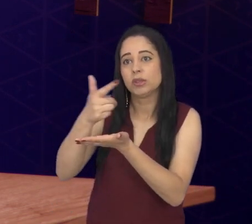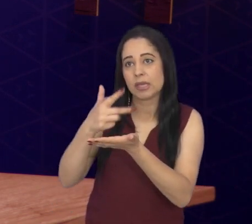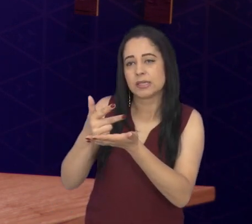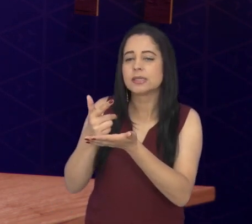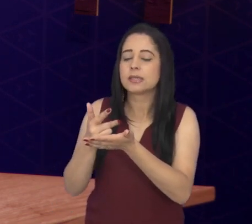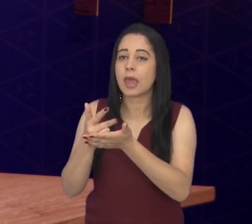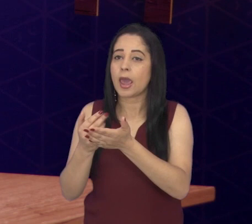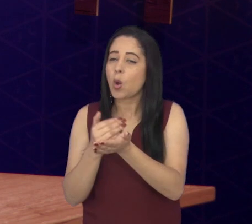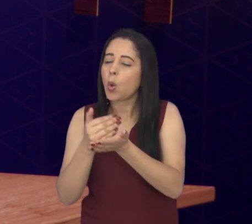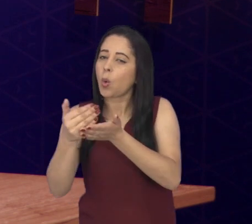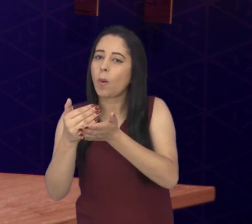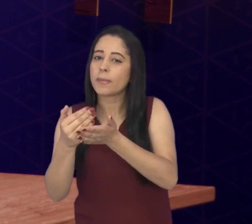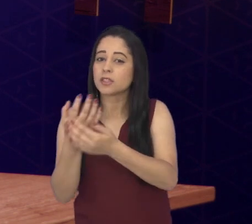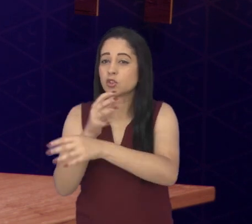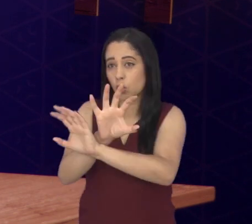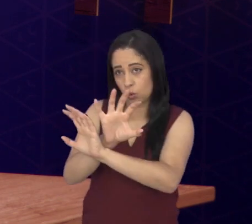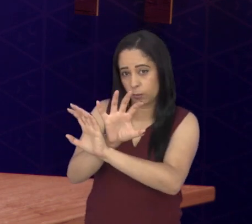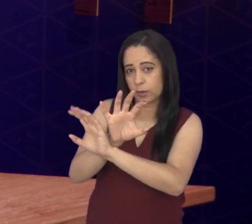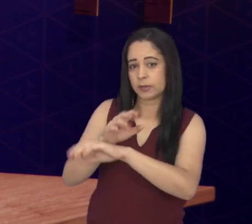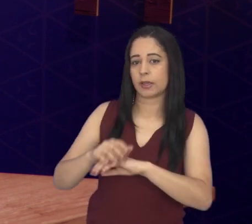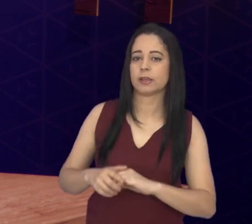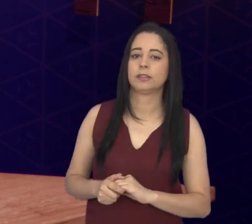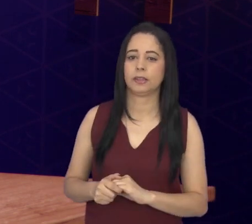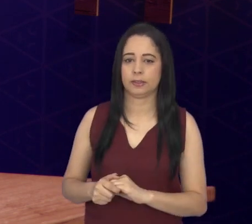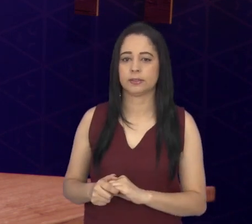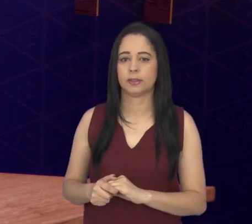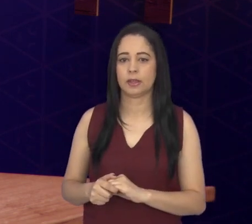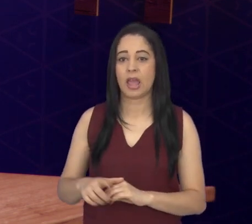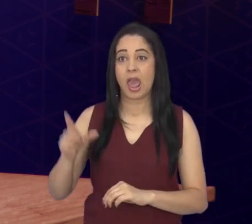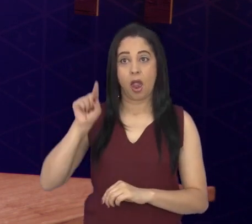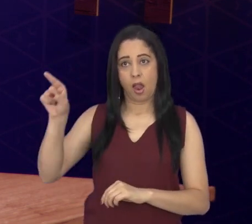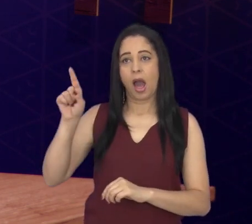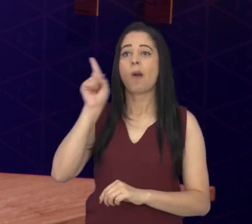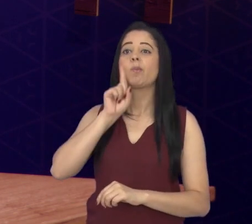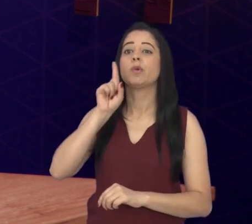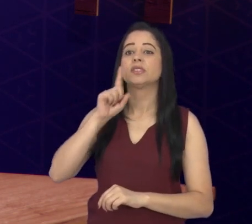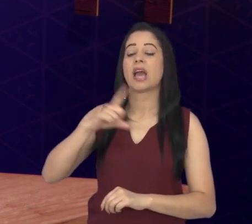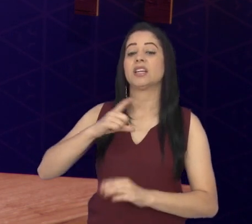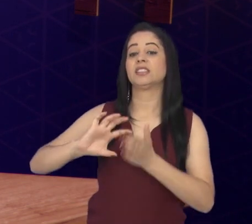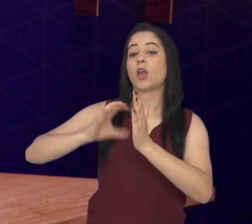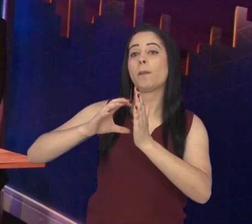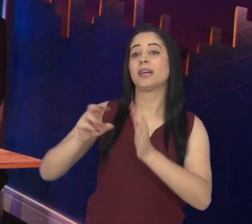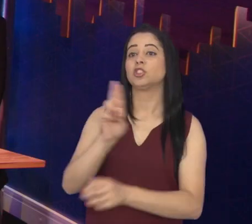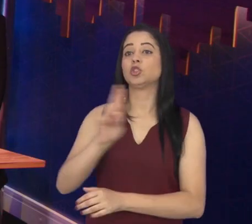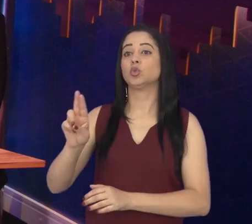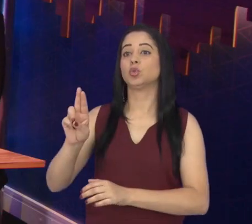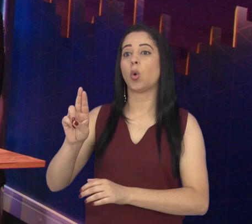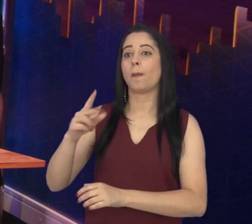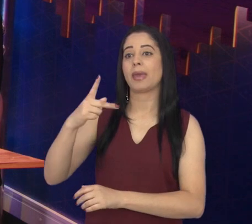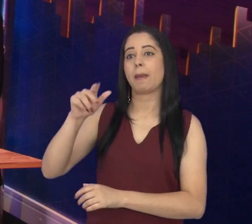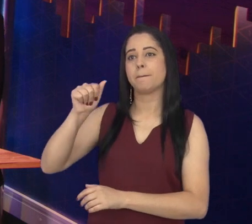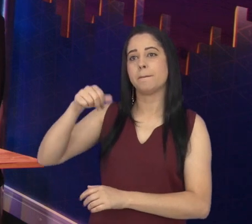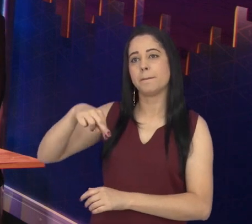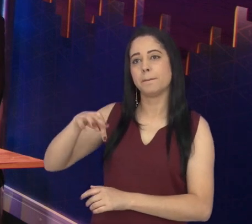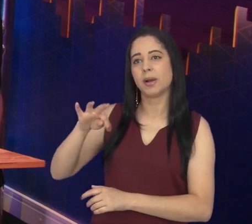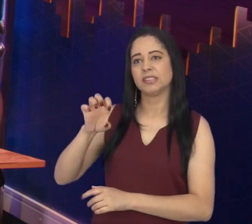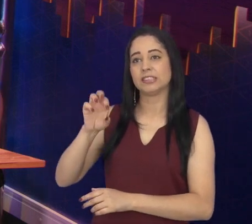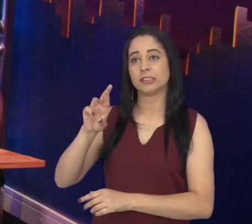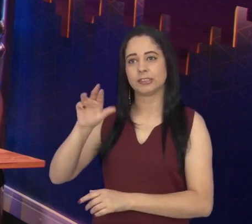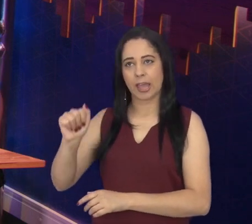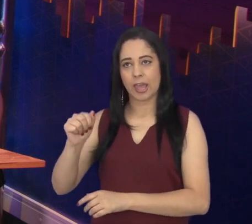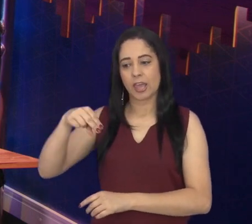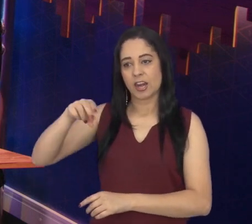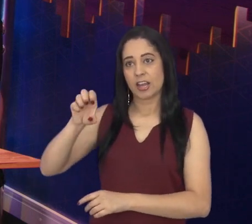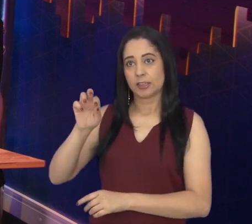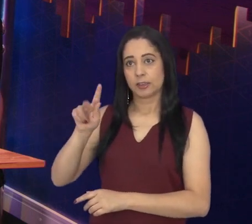na mesma década que o Partido Pantera Negra foi criado nos Estados Unidos. Muito legal.